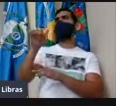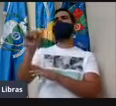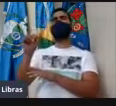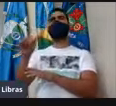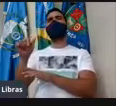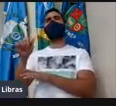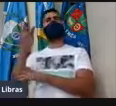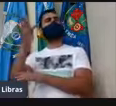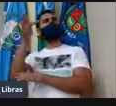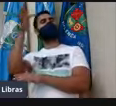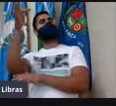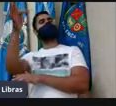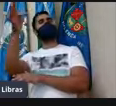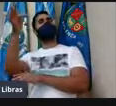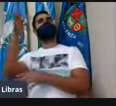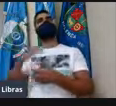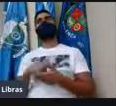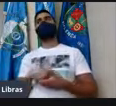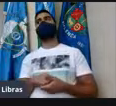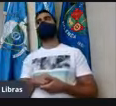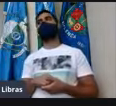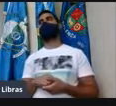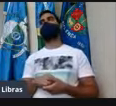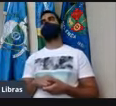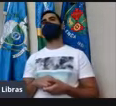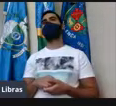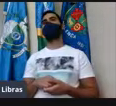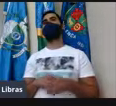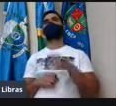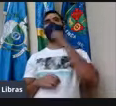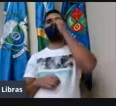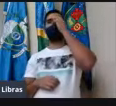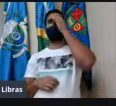chegar, né, no status aí